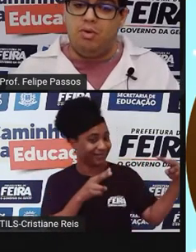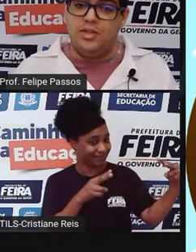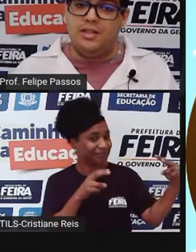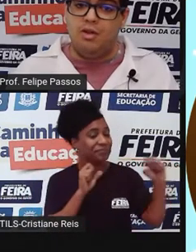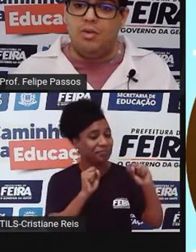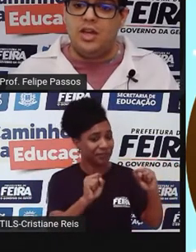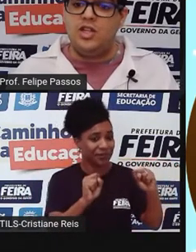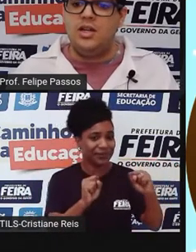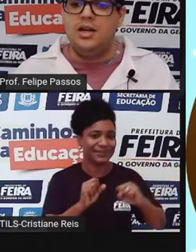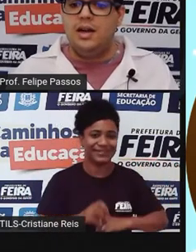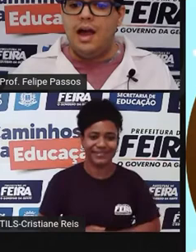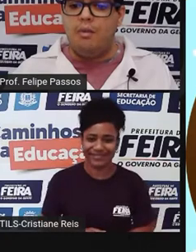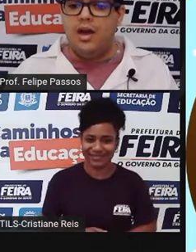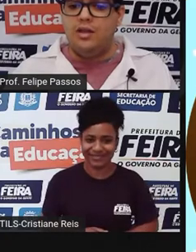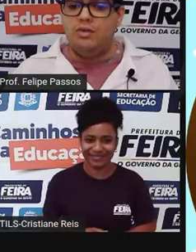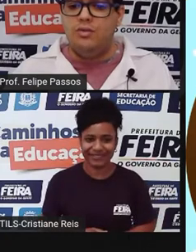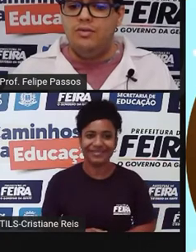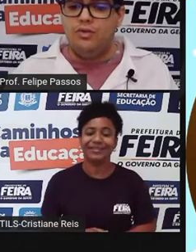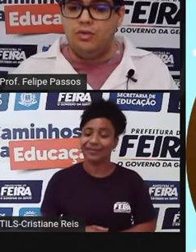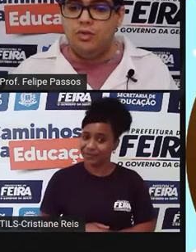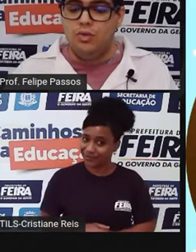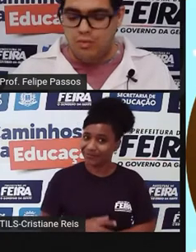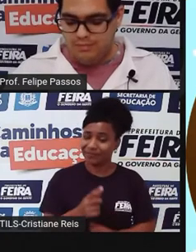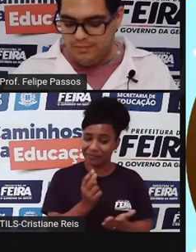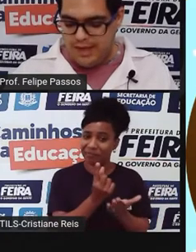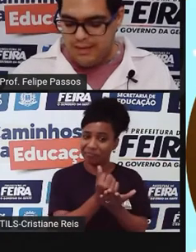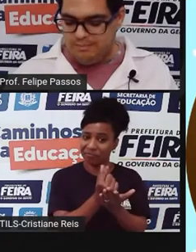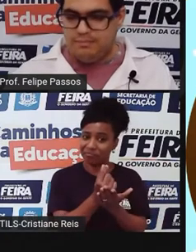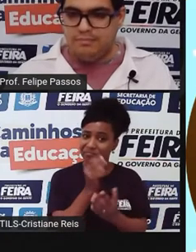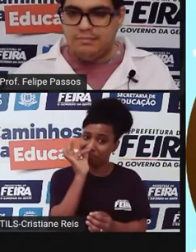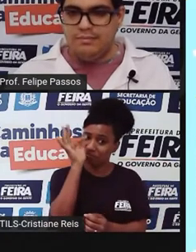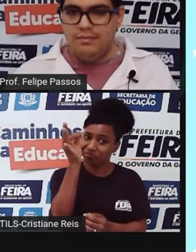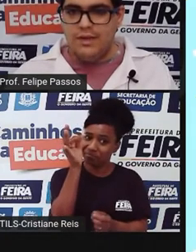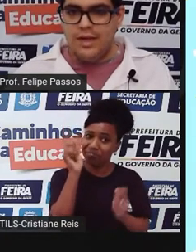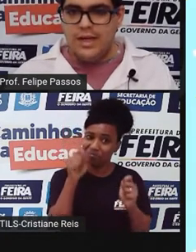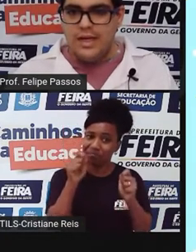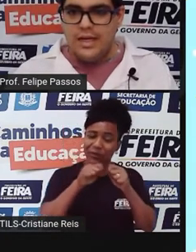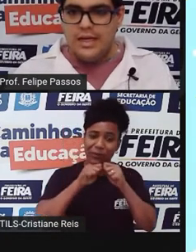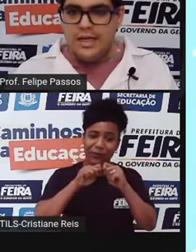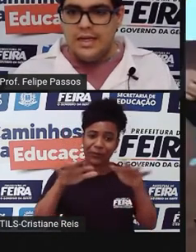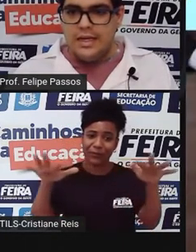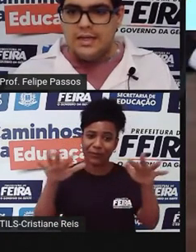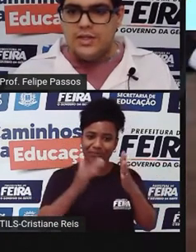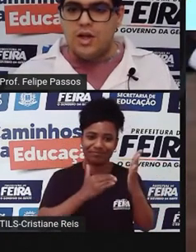certo? Possivelmente a moeda do futuro, né?